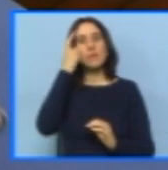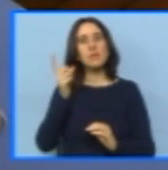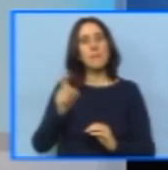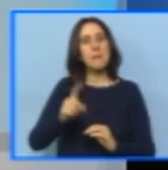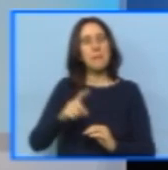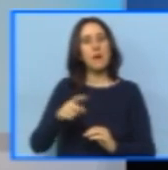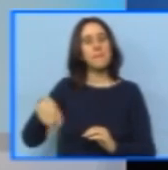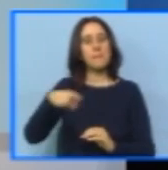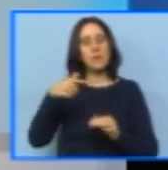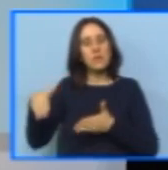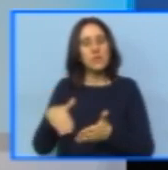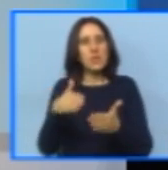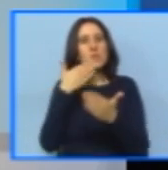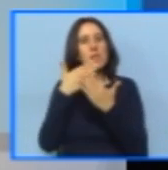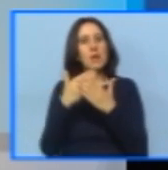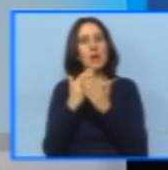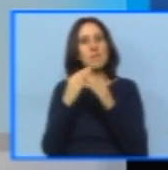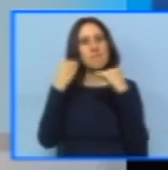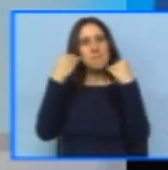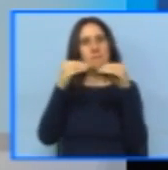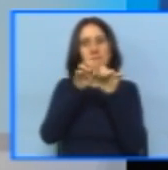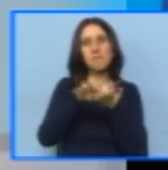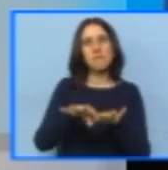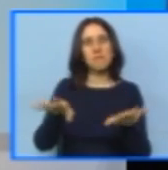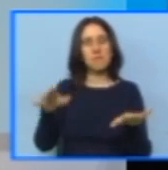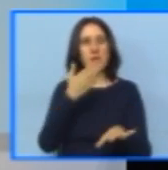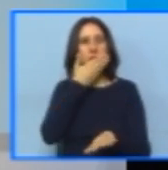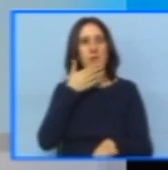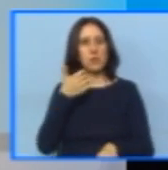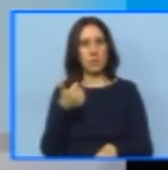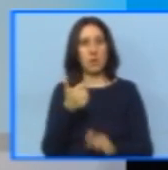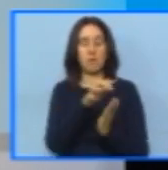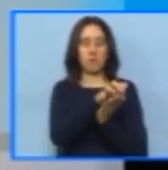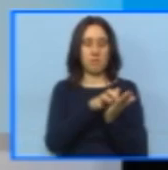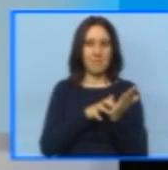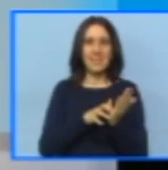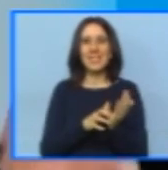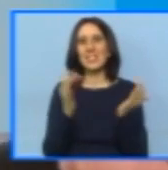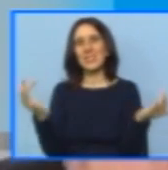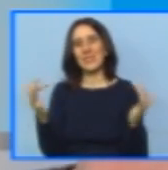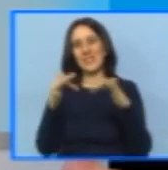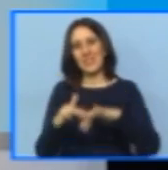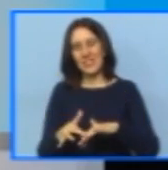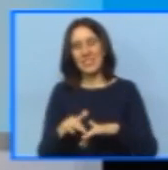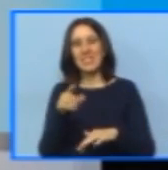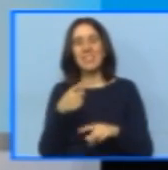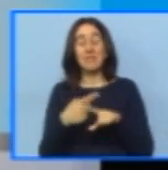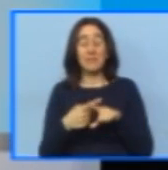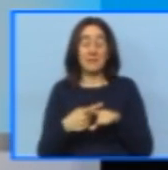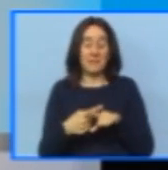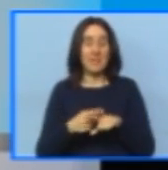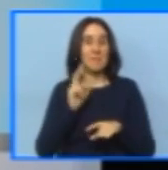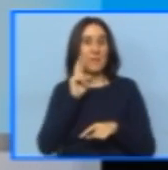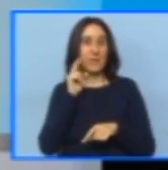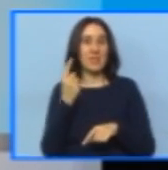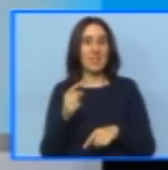uma evangelização eficaz. E então elaboramos documentos, fazemos sínodos e muito interessante, tudo isso tem muito